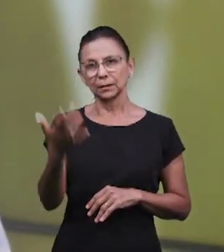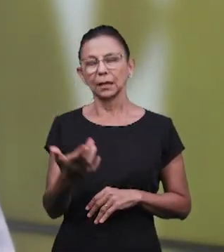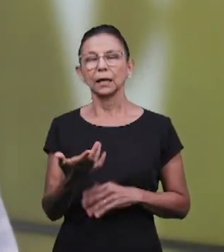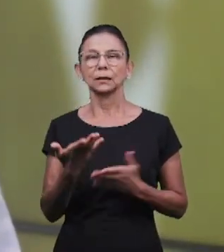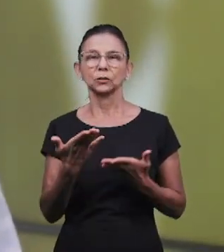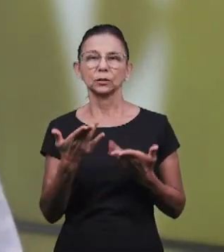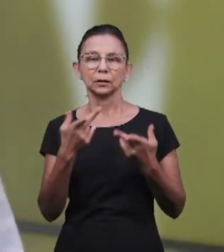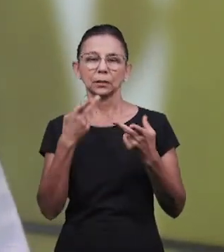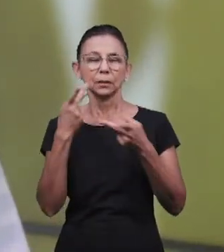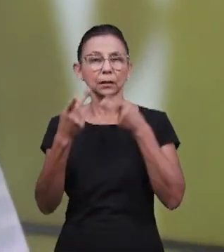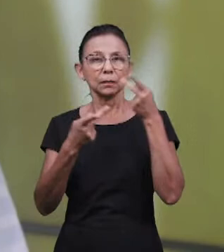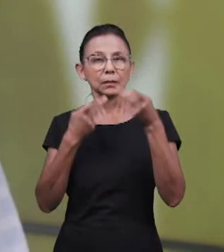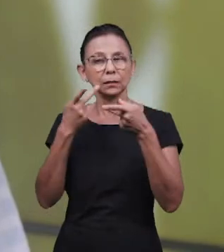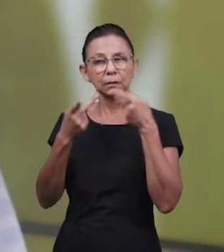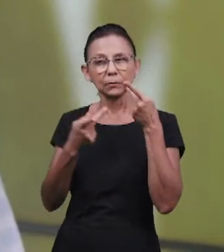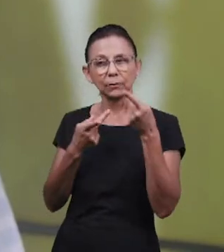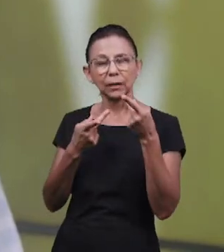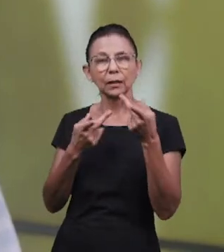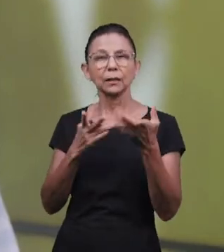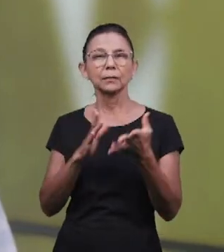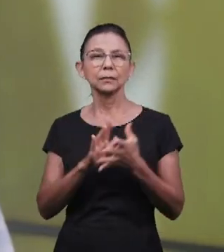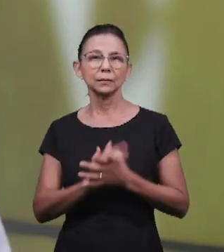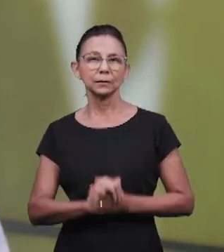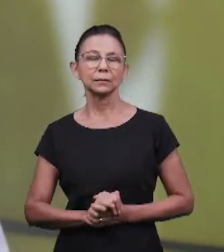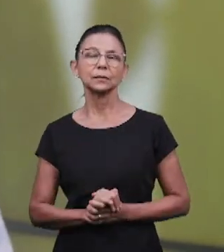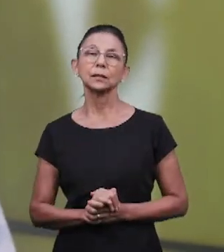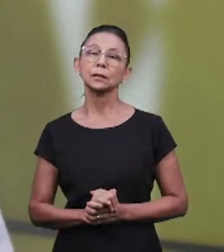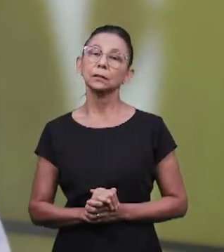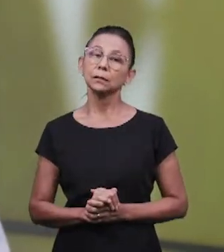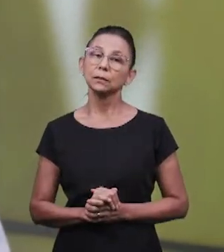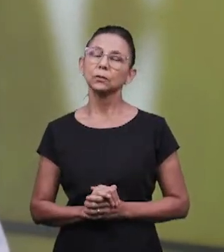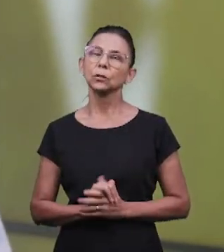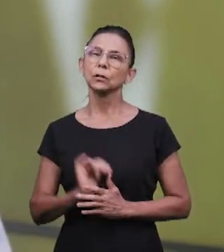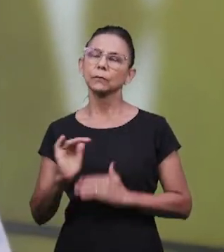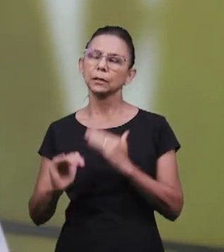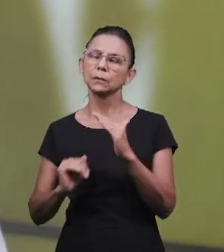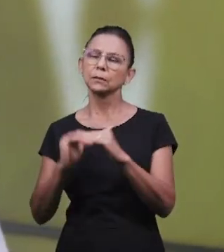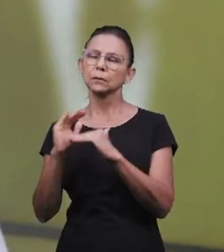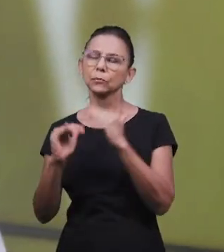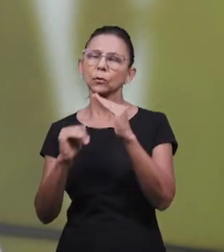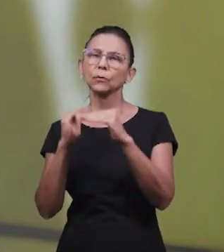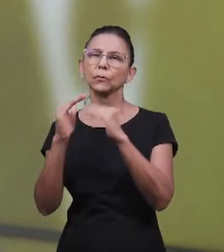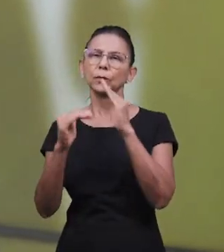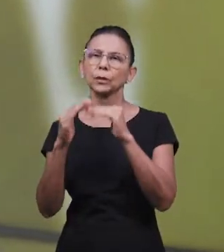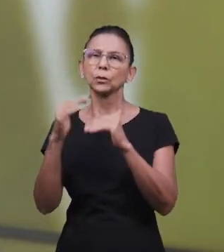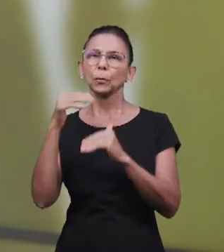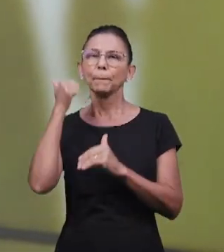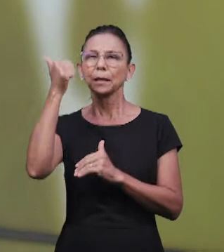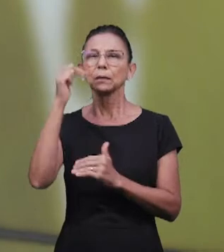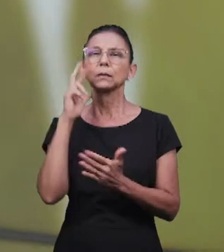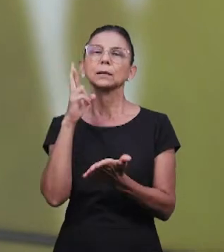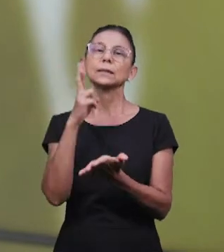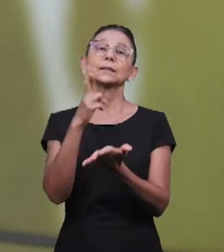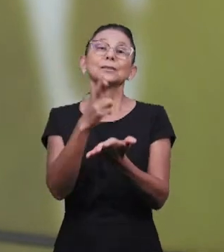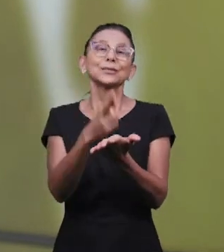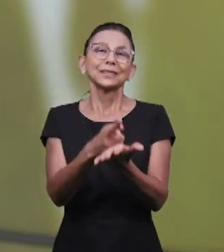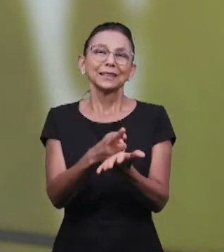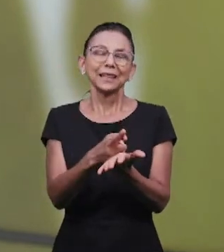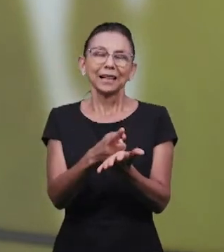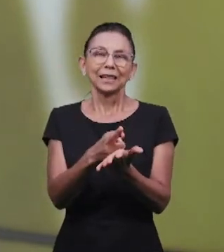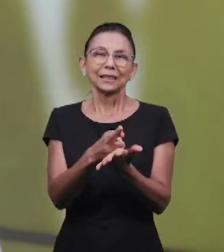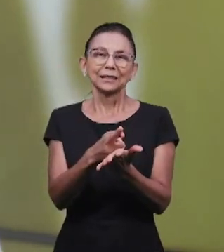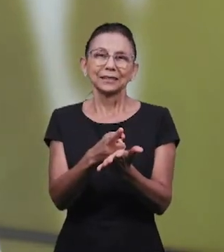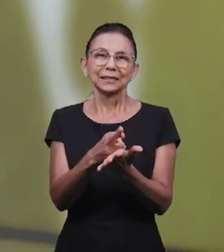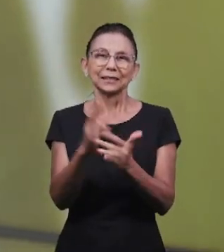habilidades, essa intervenção precoce faz com que ele amadureça e consiga melhores resultados de